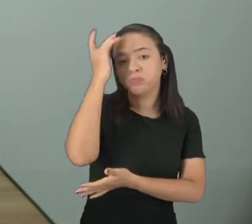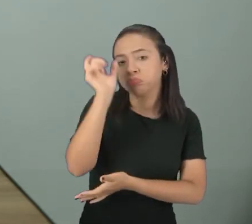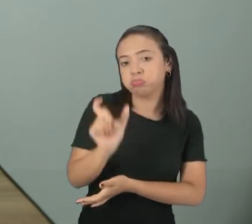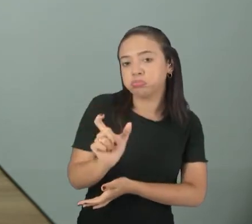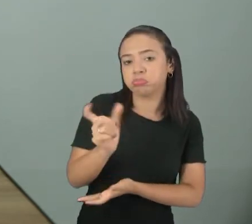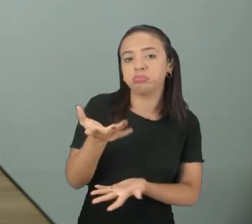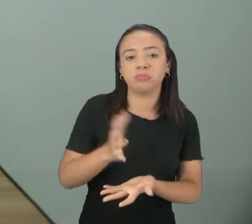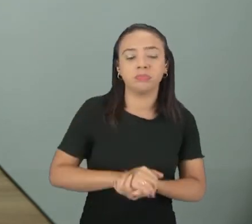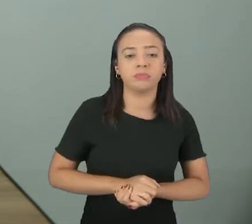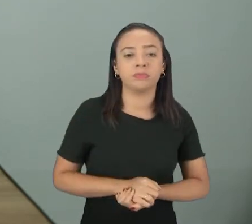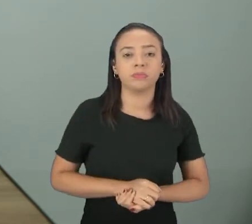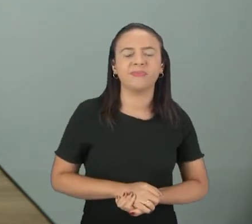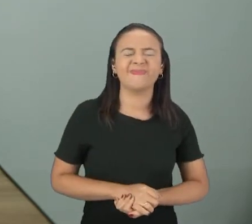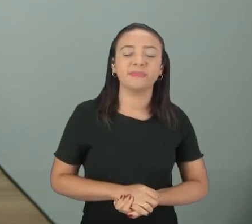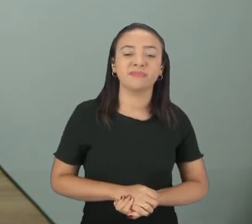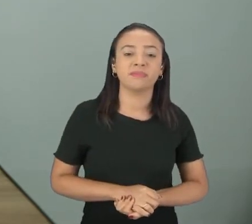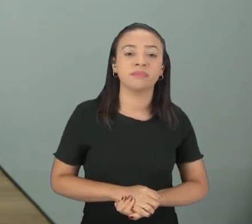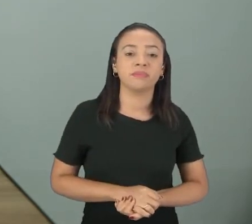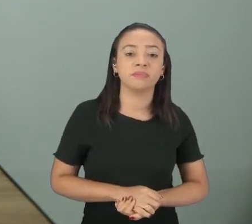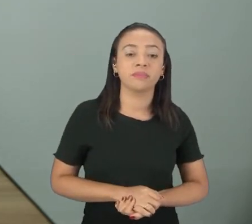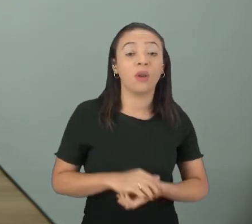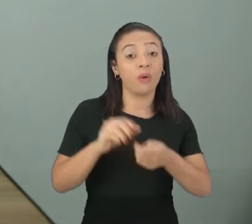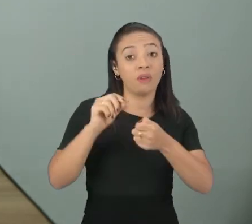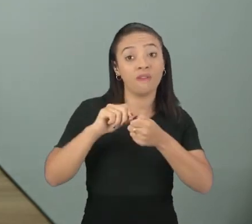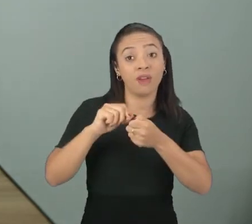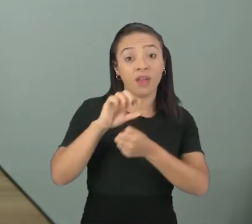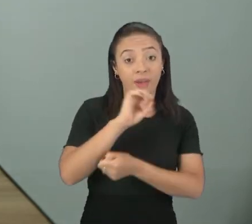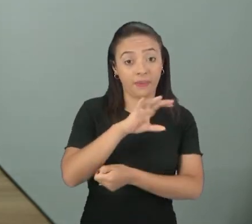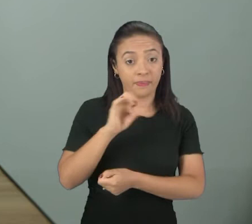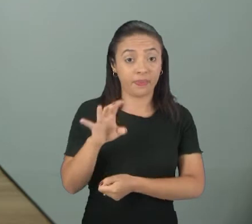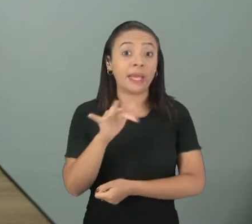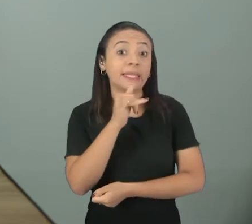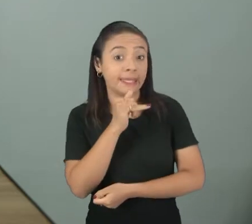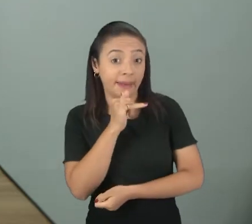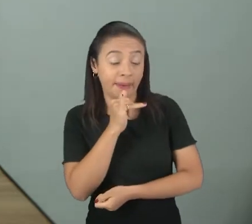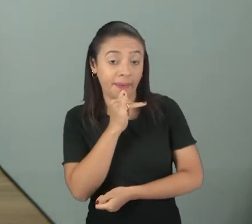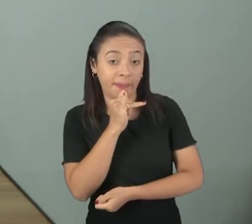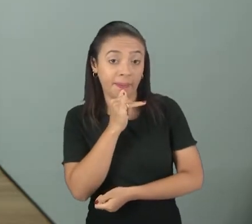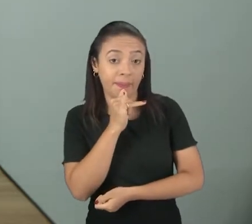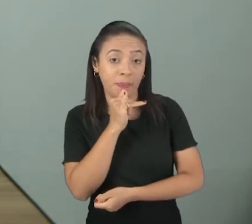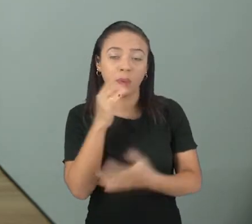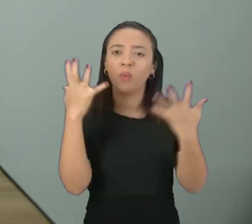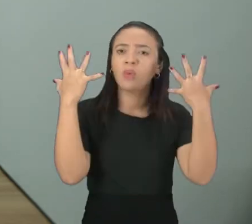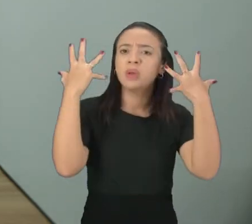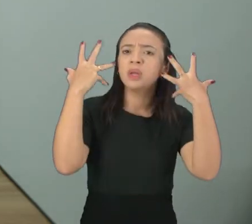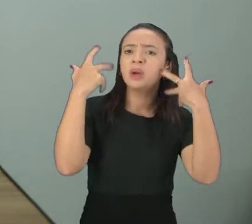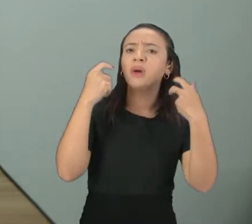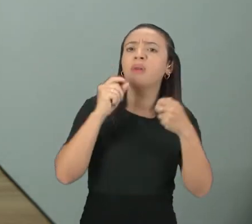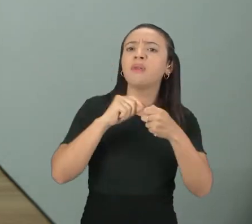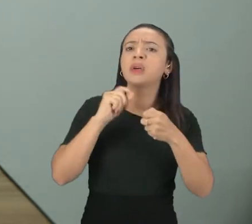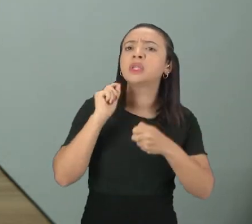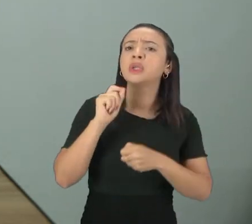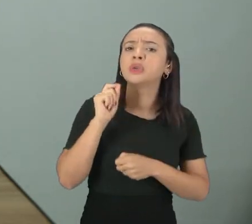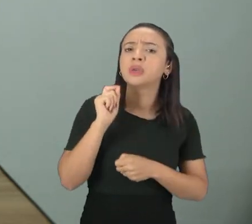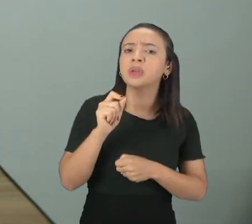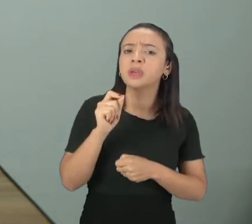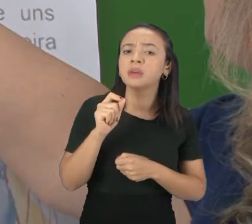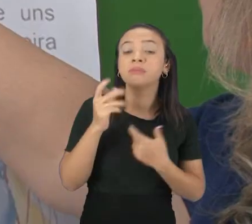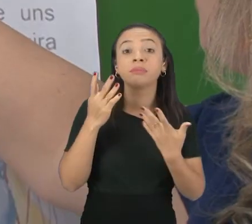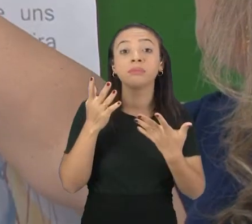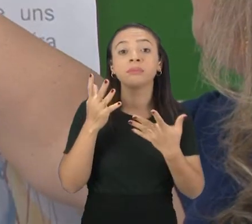as ações dos personagens. Por exemplo, o que o leão estava fazendo? O